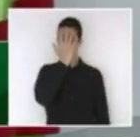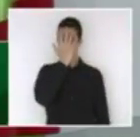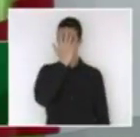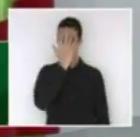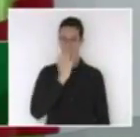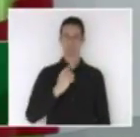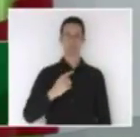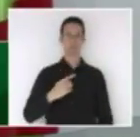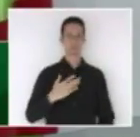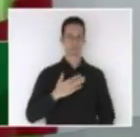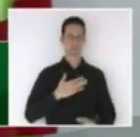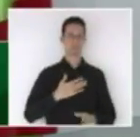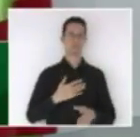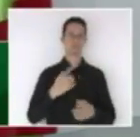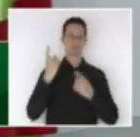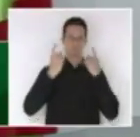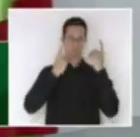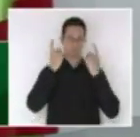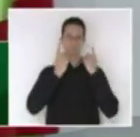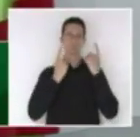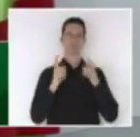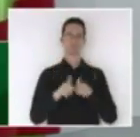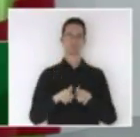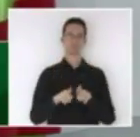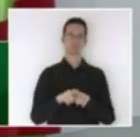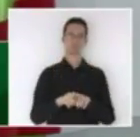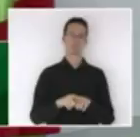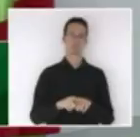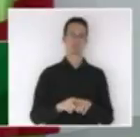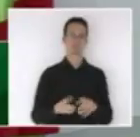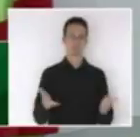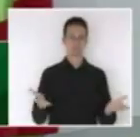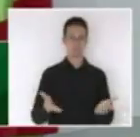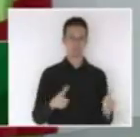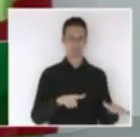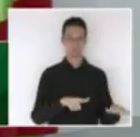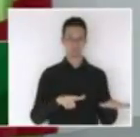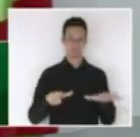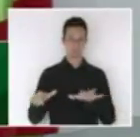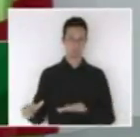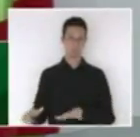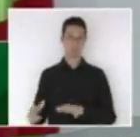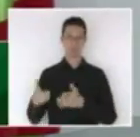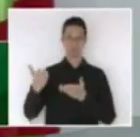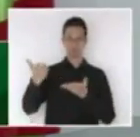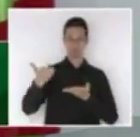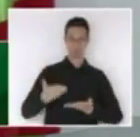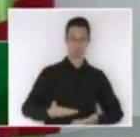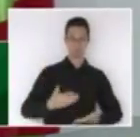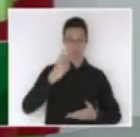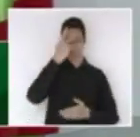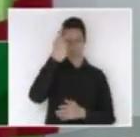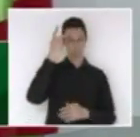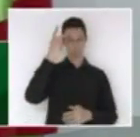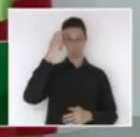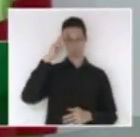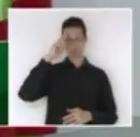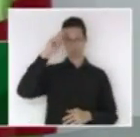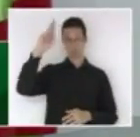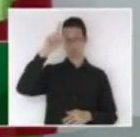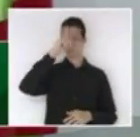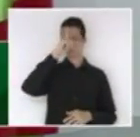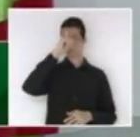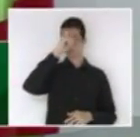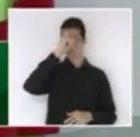minha também. Eu recebi essa semana aqui dirigentes do Hospital Santa Cruz de